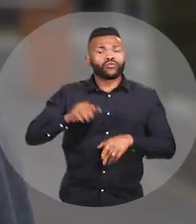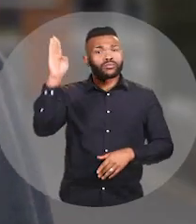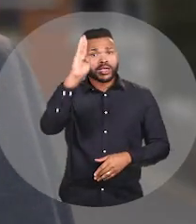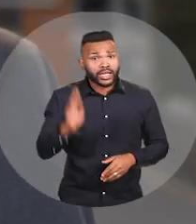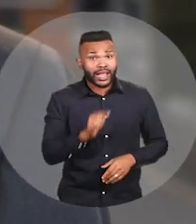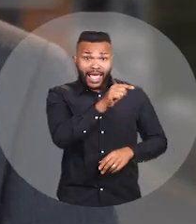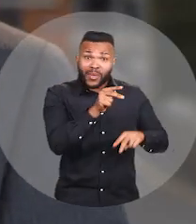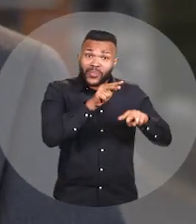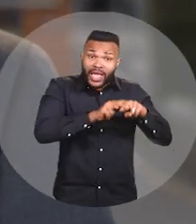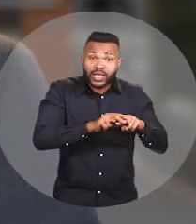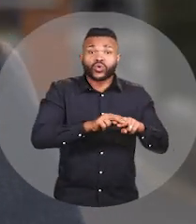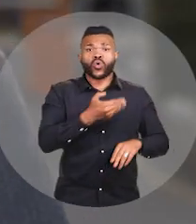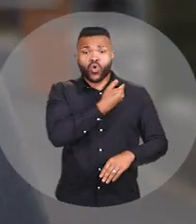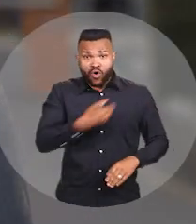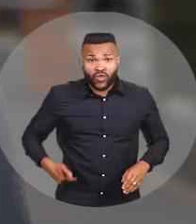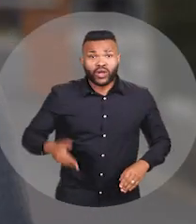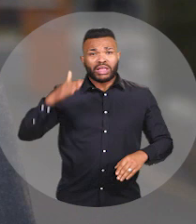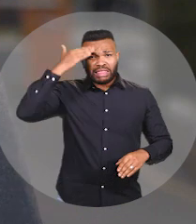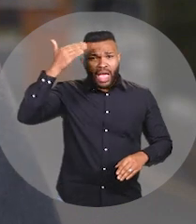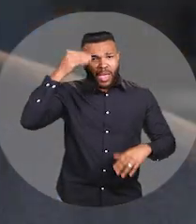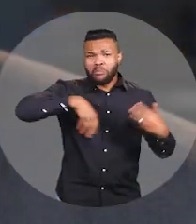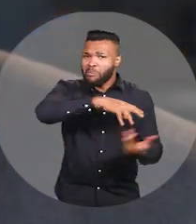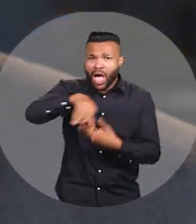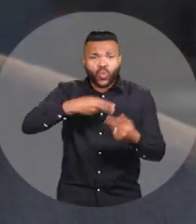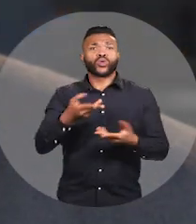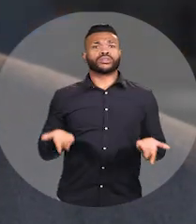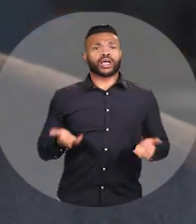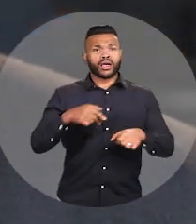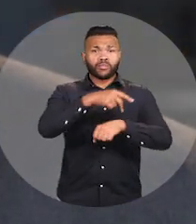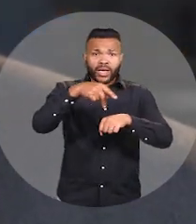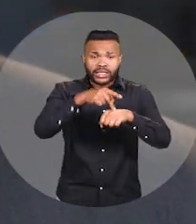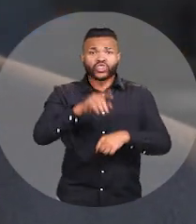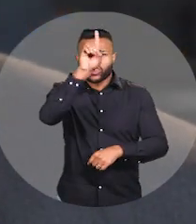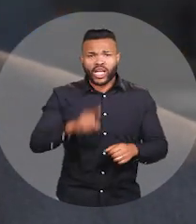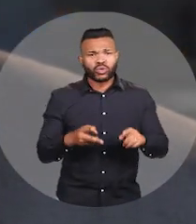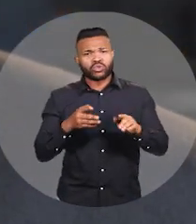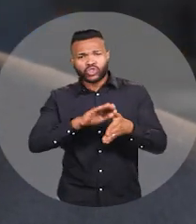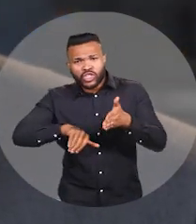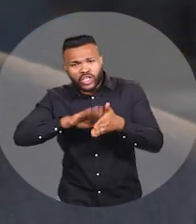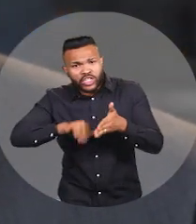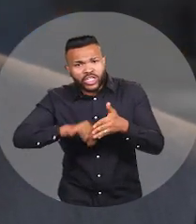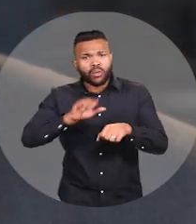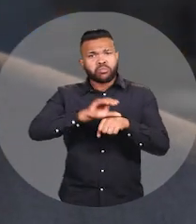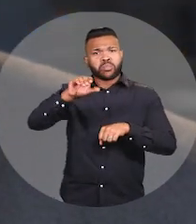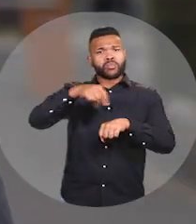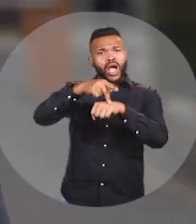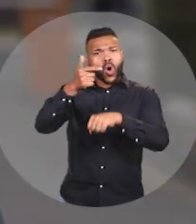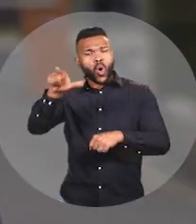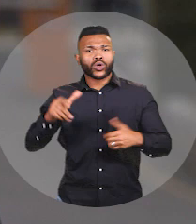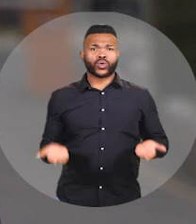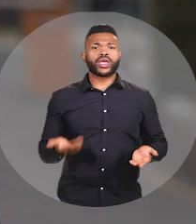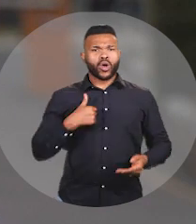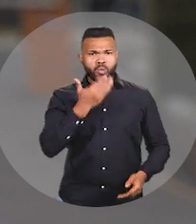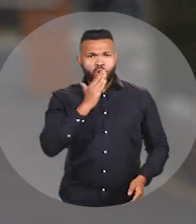Ele está preso enquanto o governo Temer bagunça o país, corta direitos do povo e entrega nossas riquezas aos estrangeiros. Faço